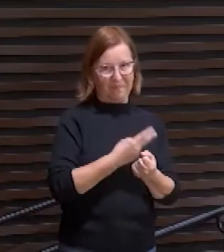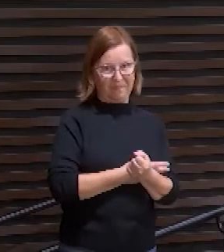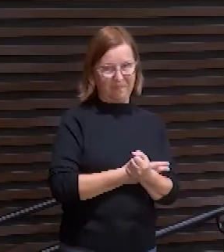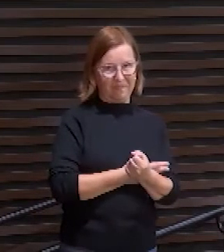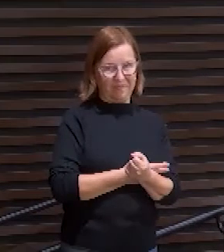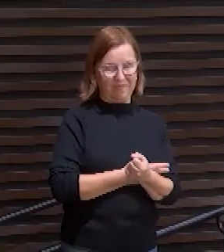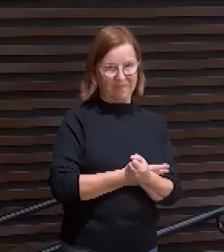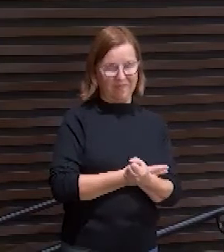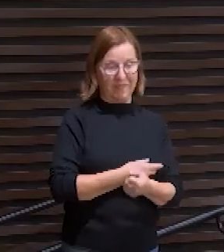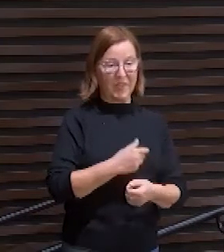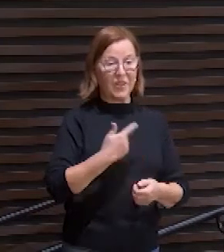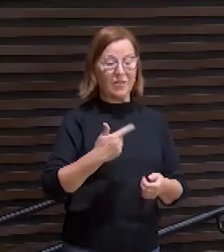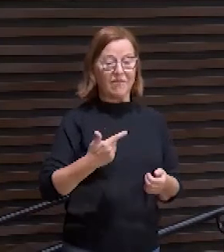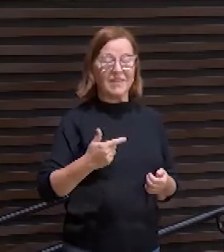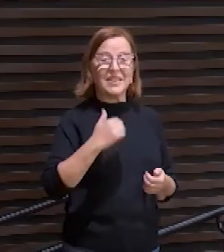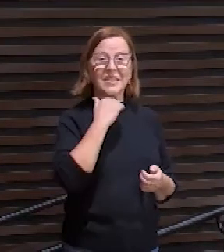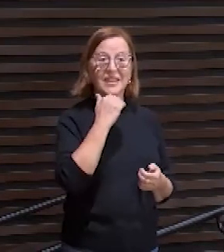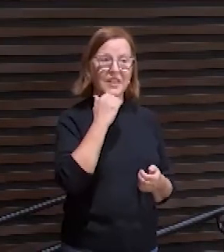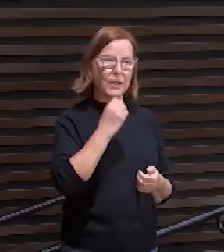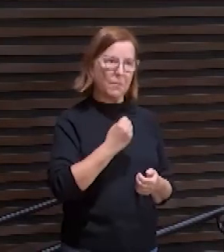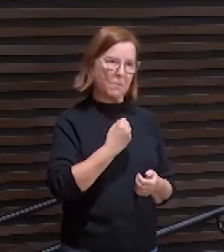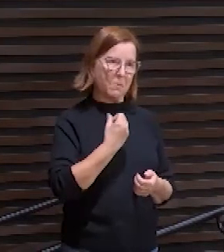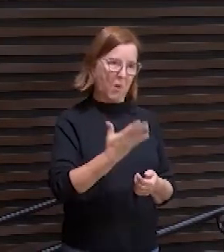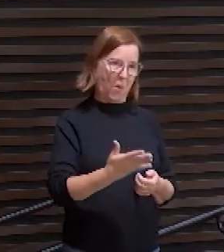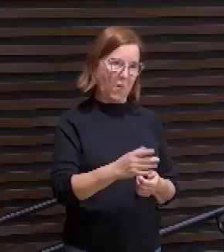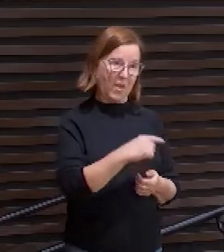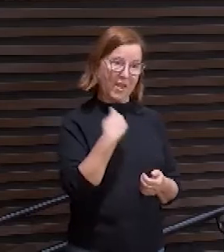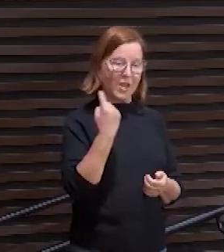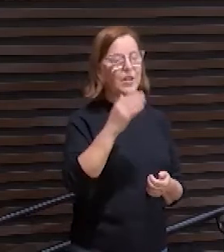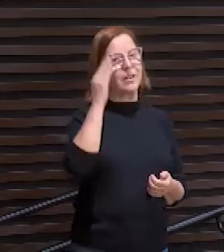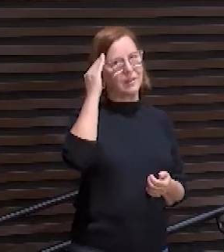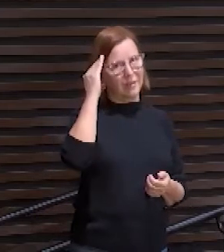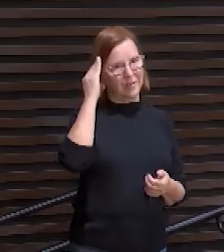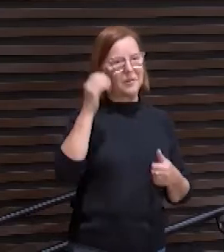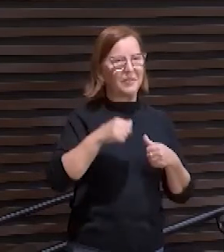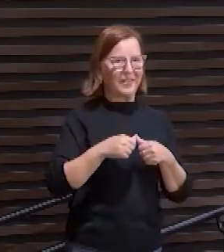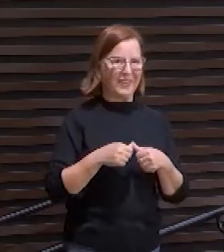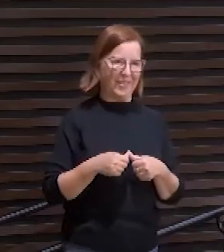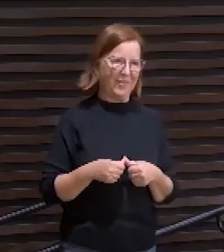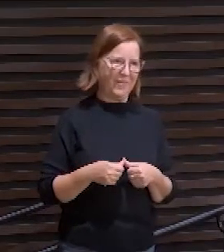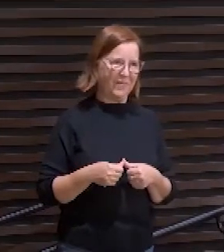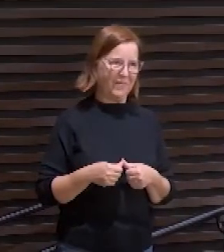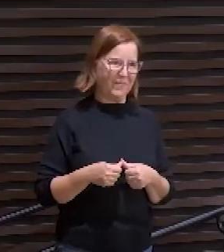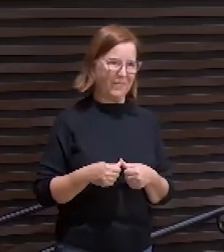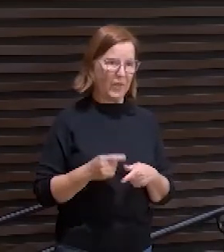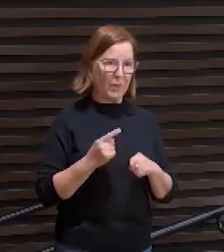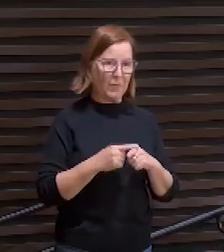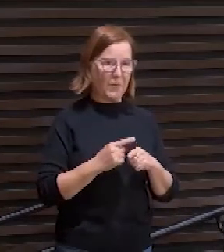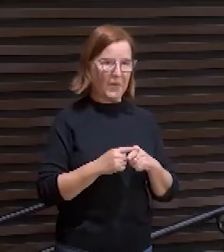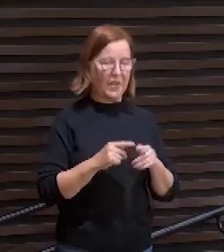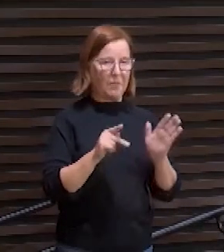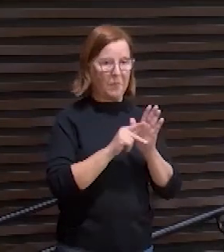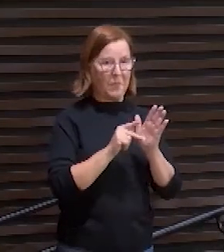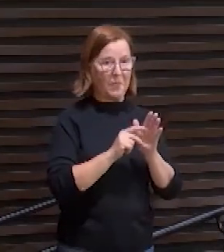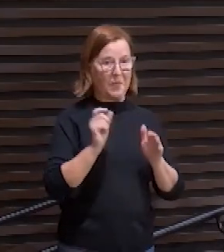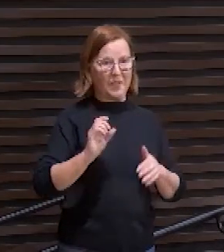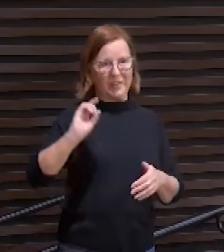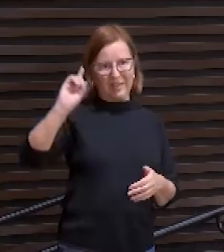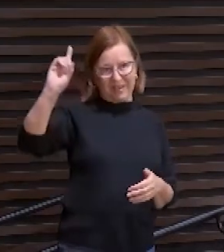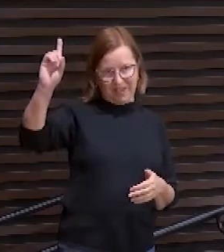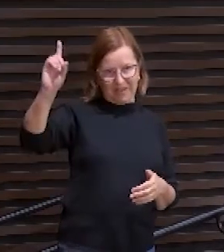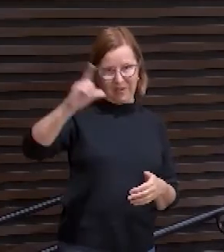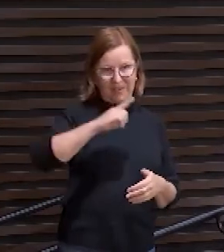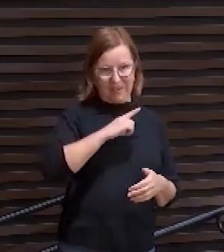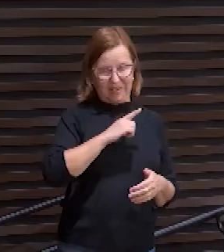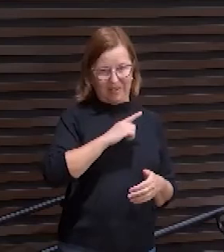Não há nenhum bom. E nós sabemos disso, né? Porque na própria palavra nós encontramos isso, lá